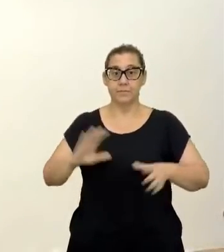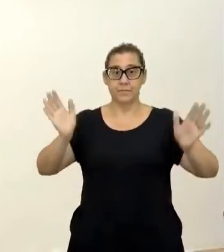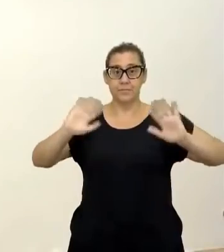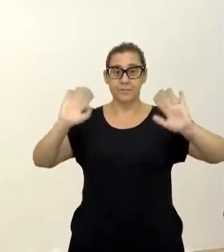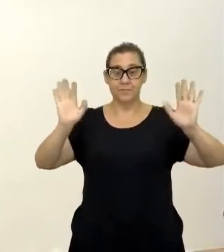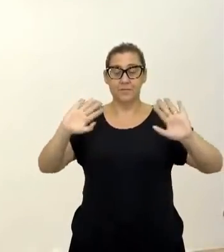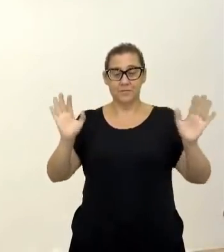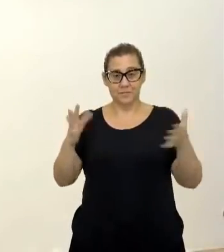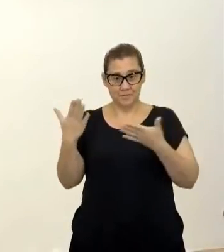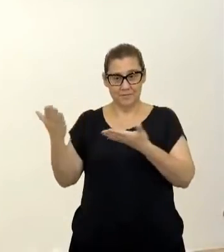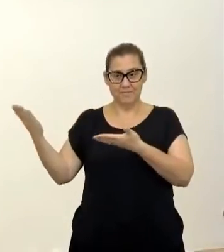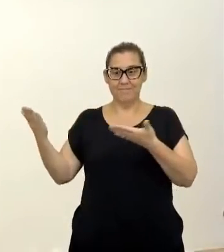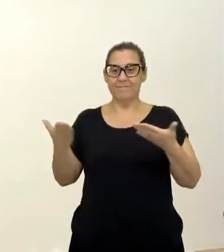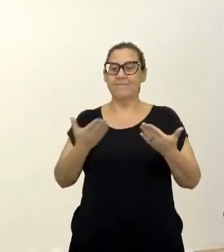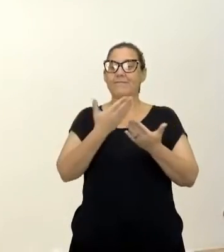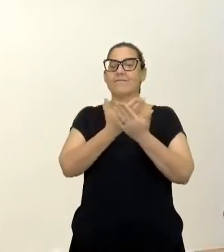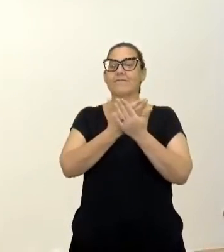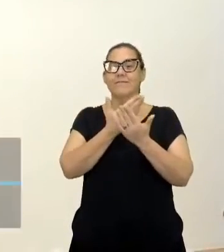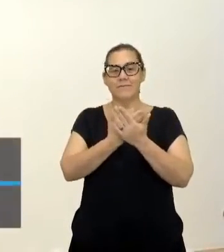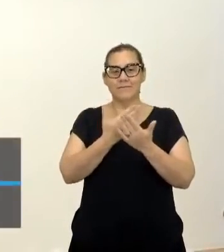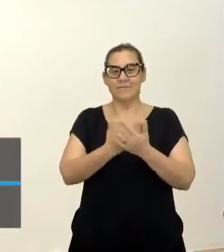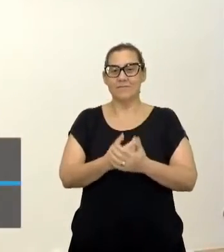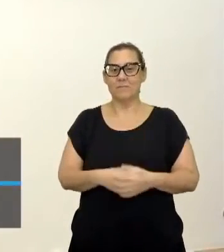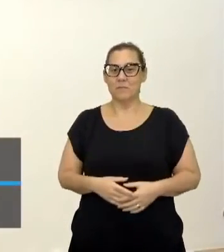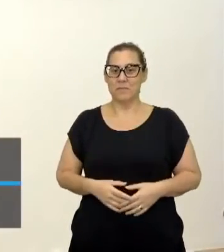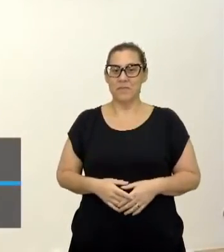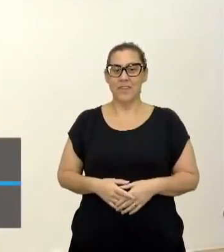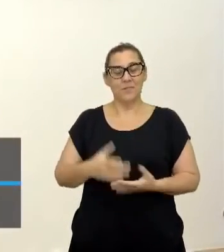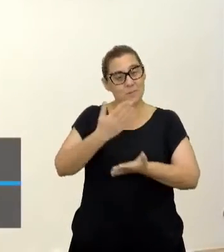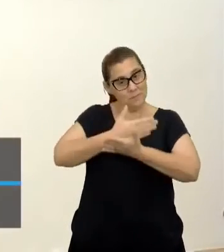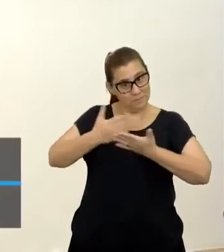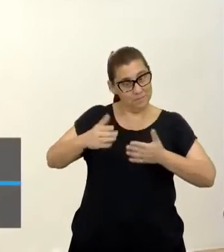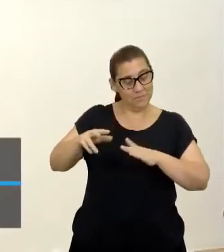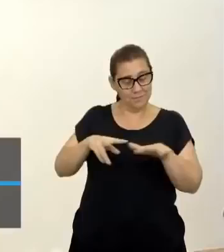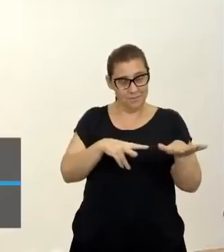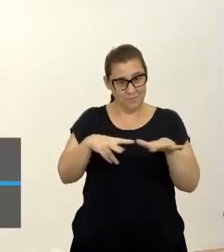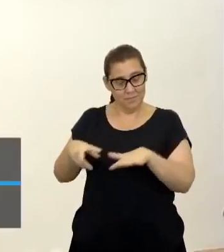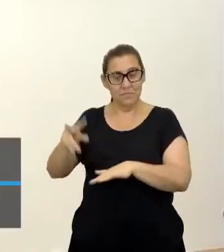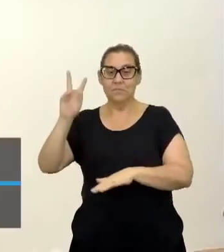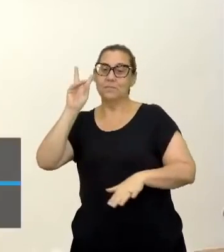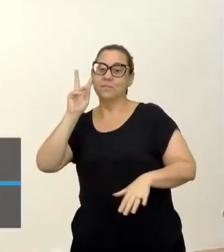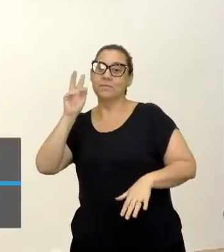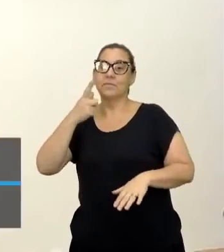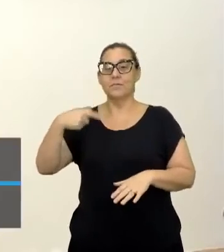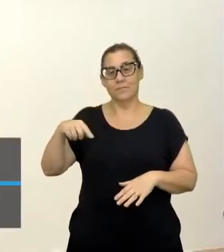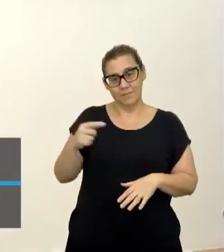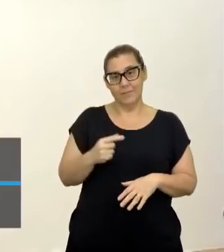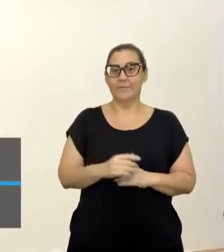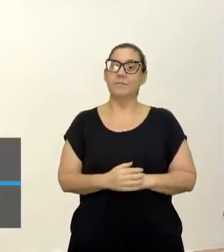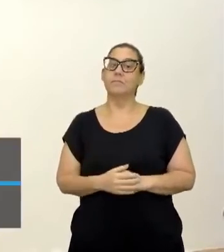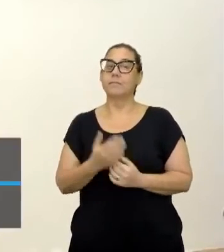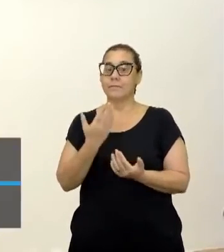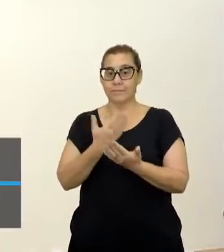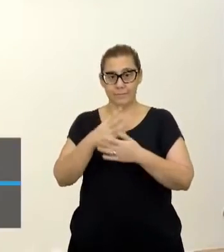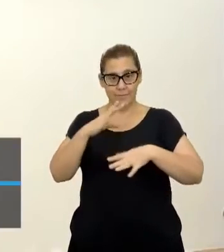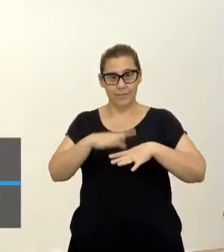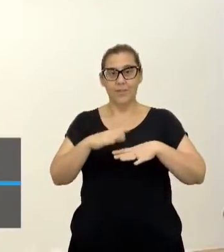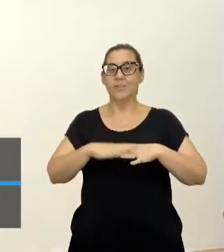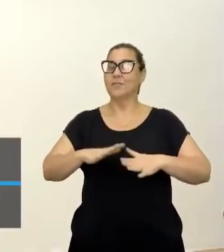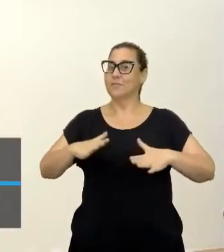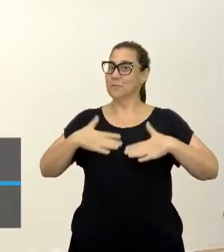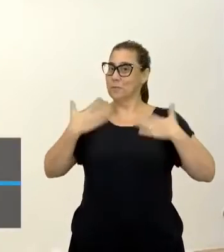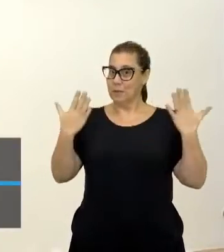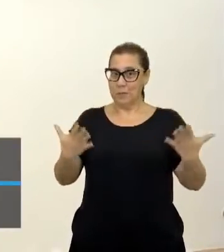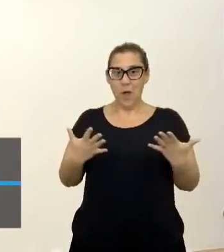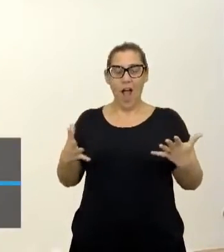Oi, gente, vamos chegar aqui para nossa aula, vamos começar nossa semana, nossa segunda-feira, nossa aula de matemática, e eu estou super animada